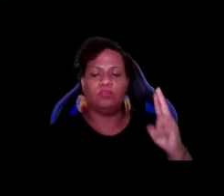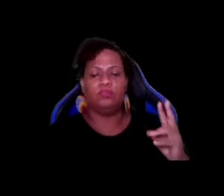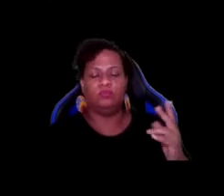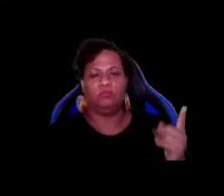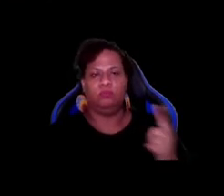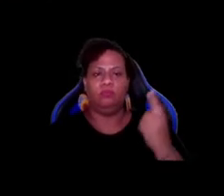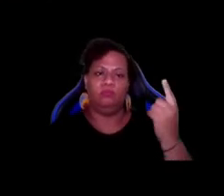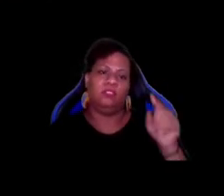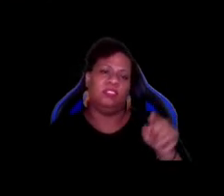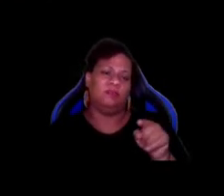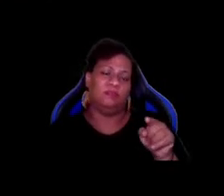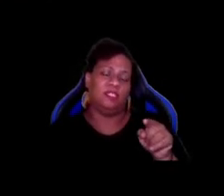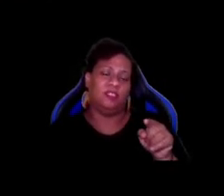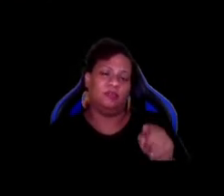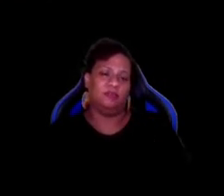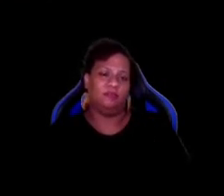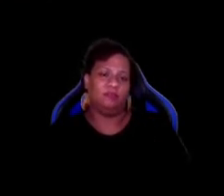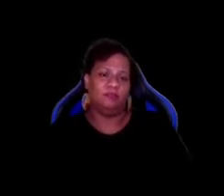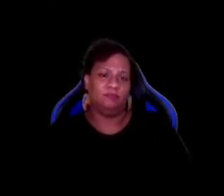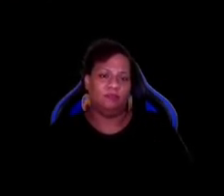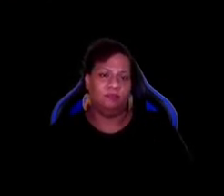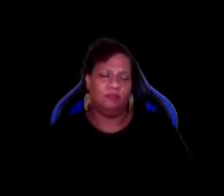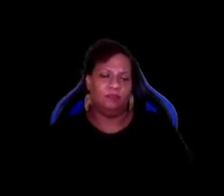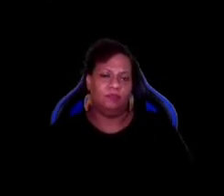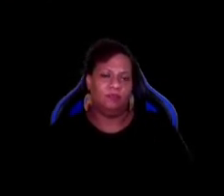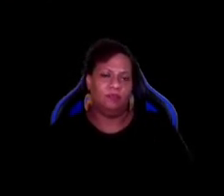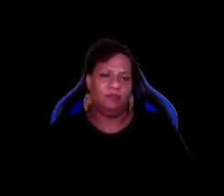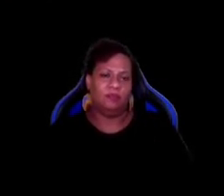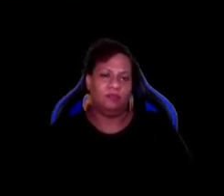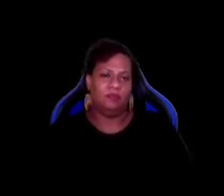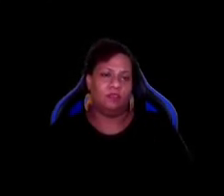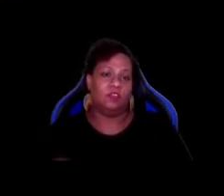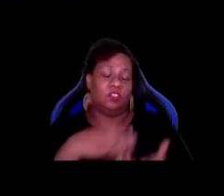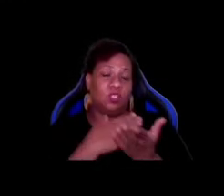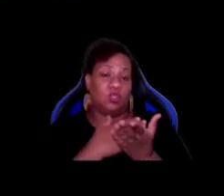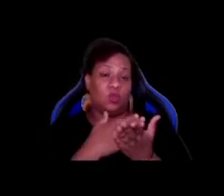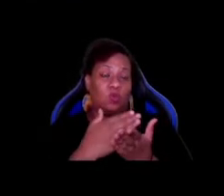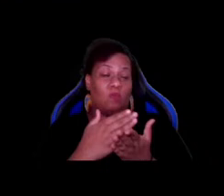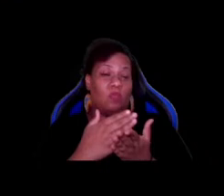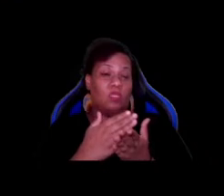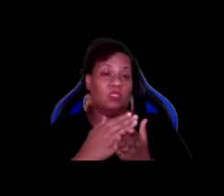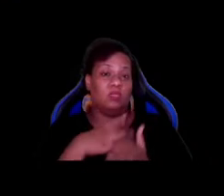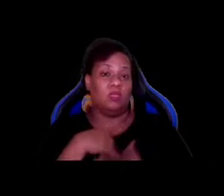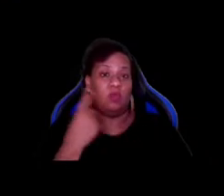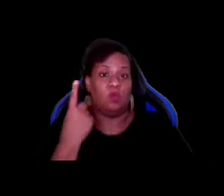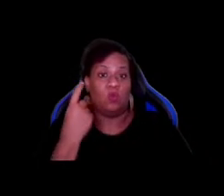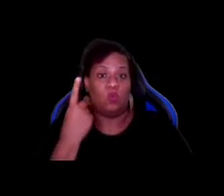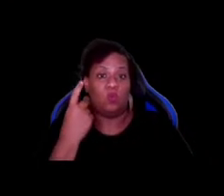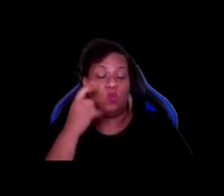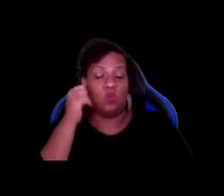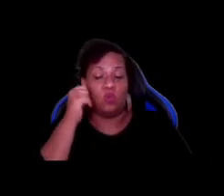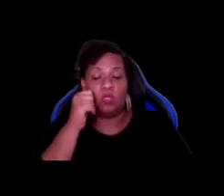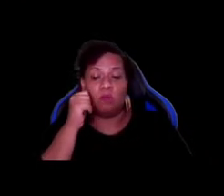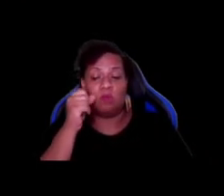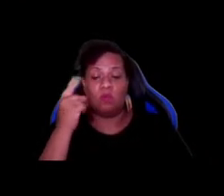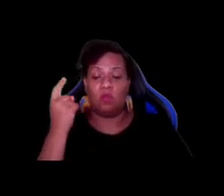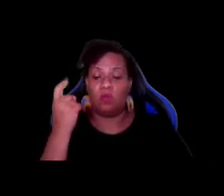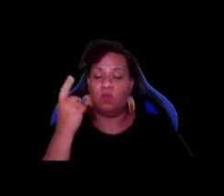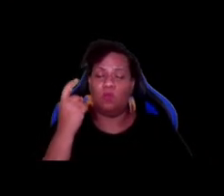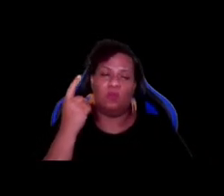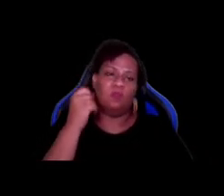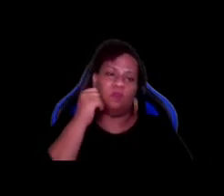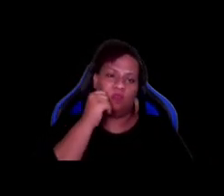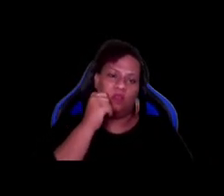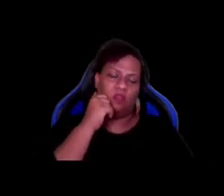ambiente. Eu toquei durante, aliás, quando eu comecei a tocar, só tinha eu de mulheres, de mulher, né?